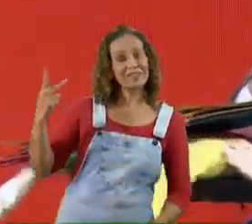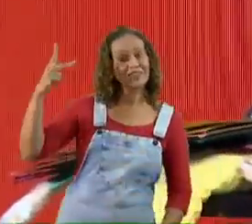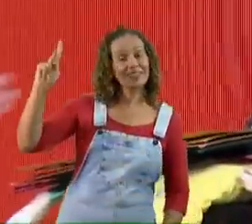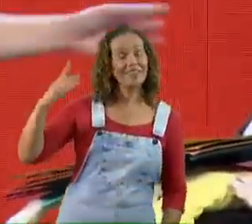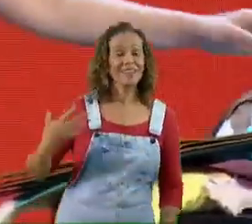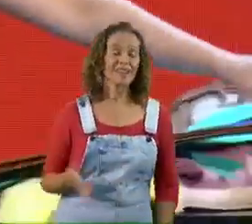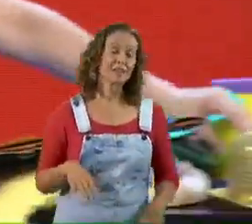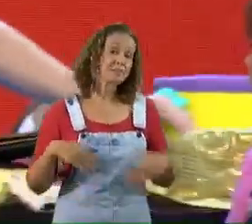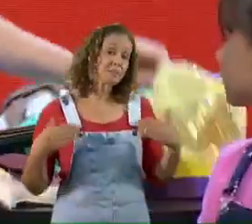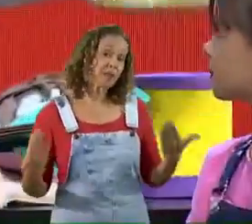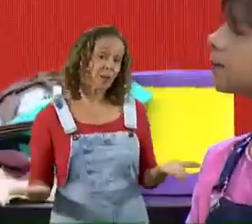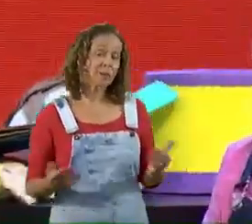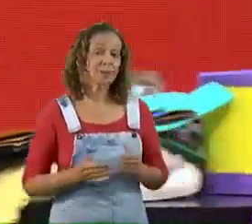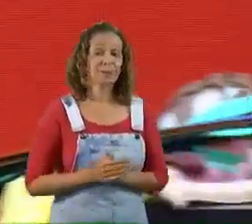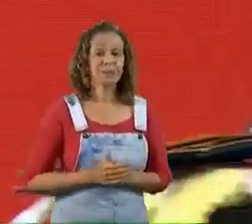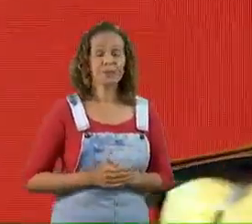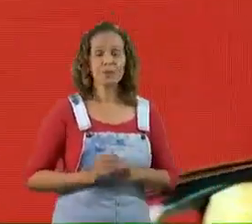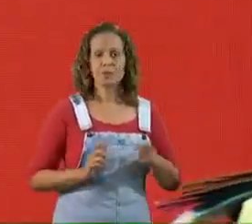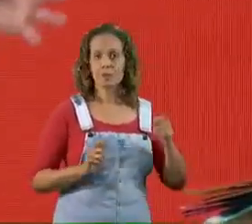o chapéu.